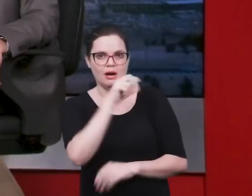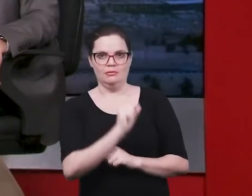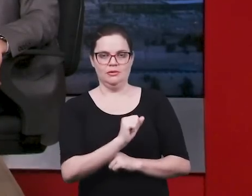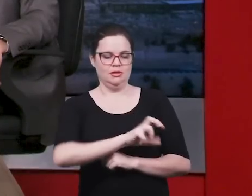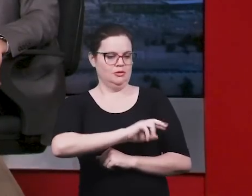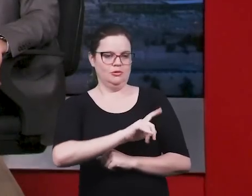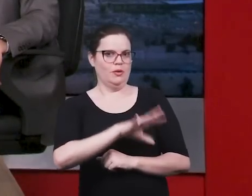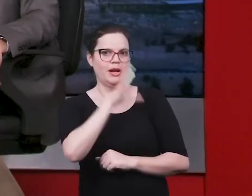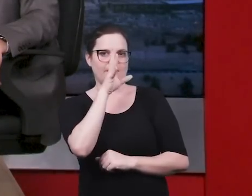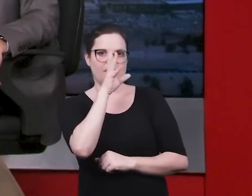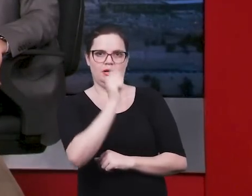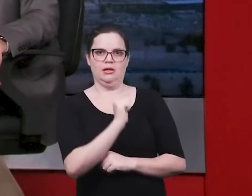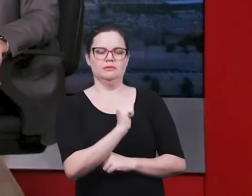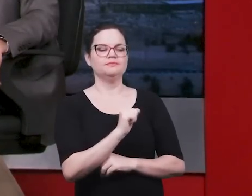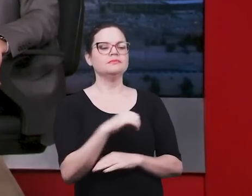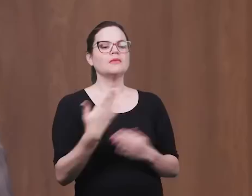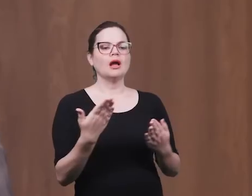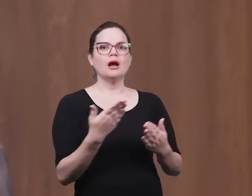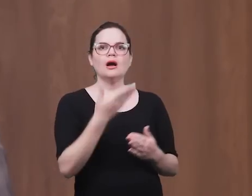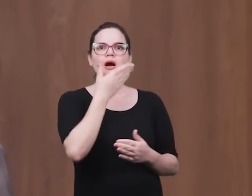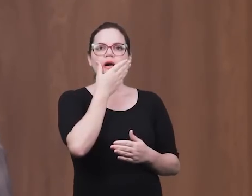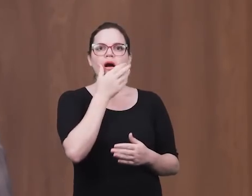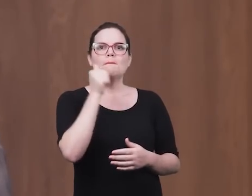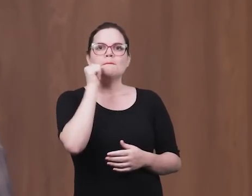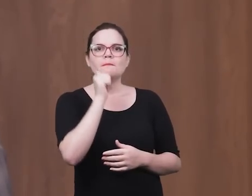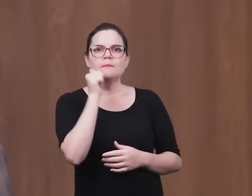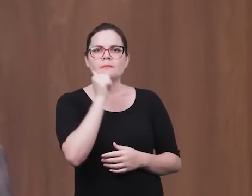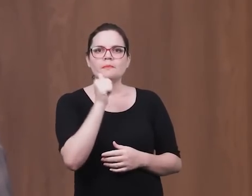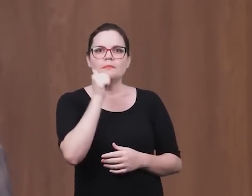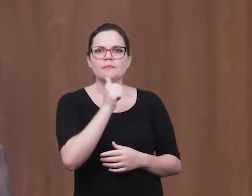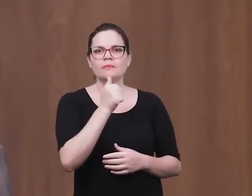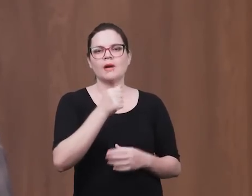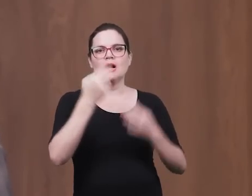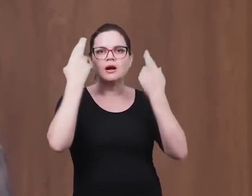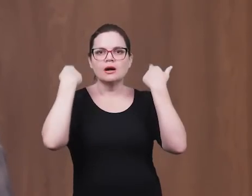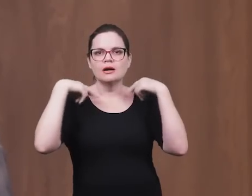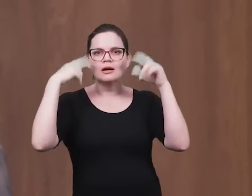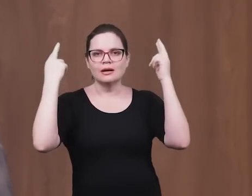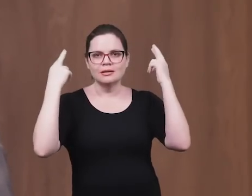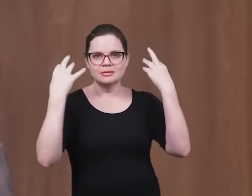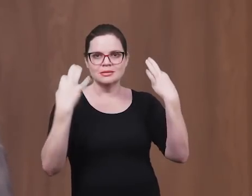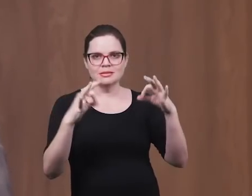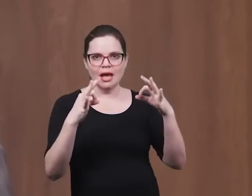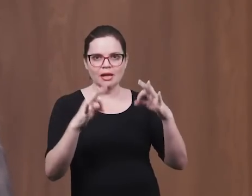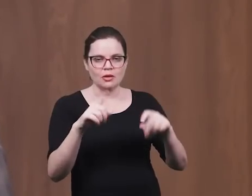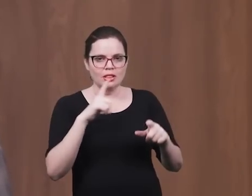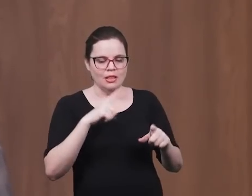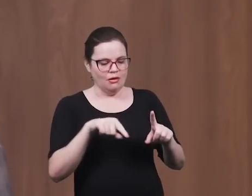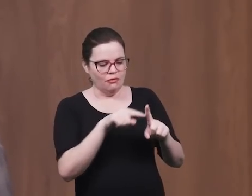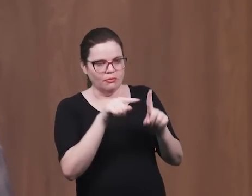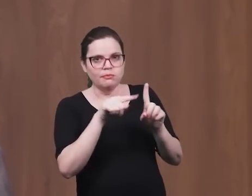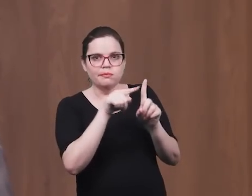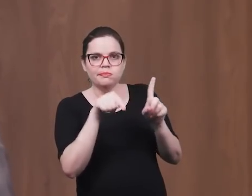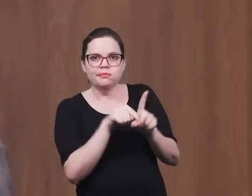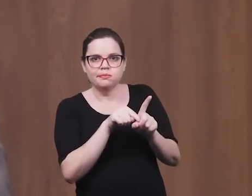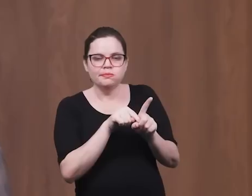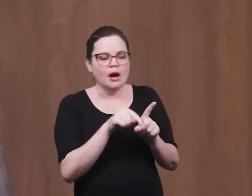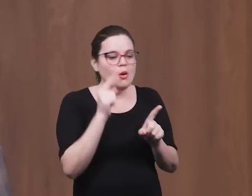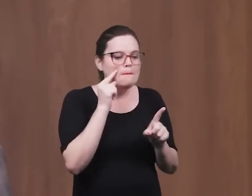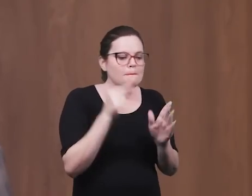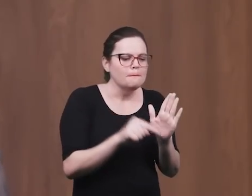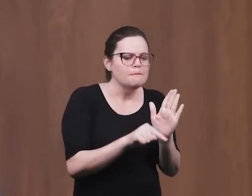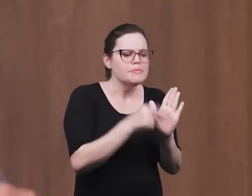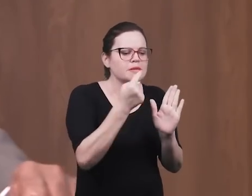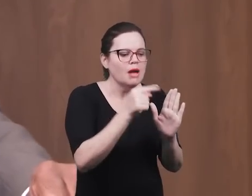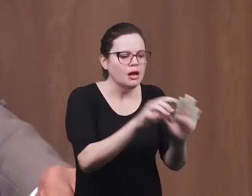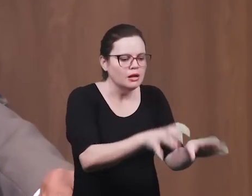Então, nesse sentido, nós aprendemos aqui que todas essas características apontam para